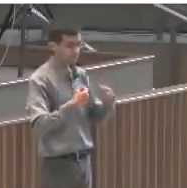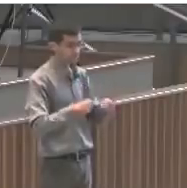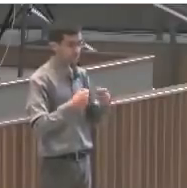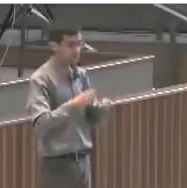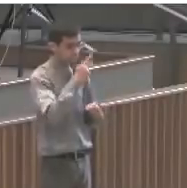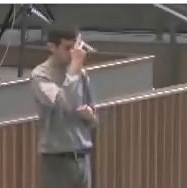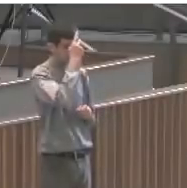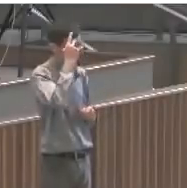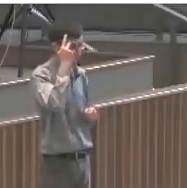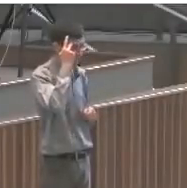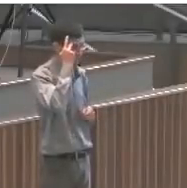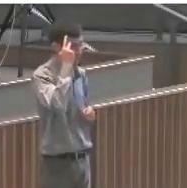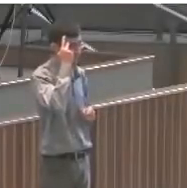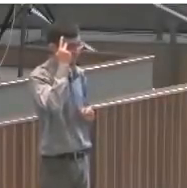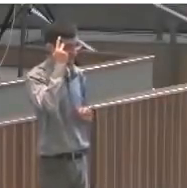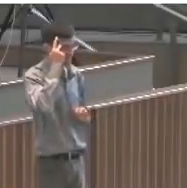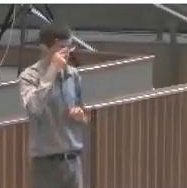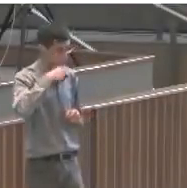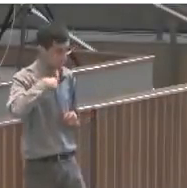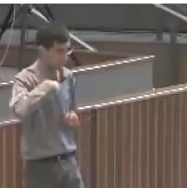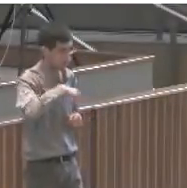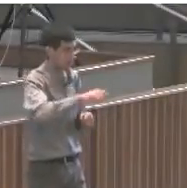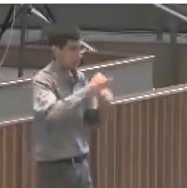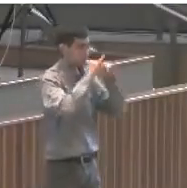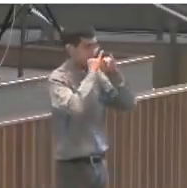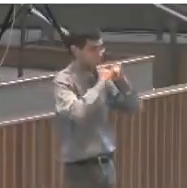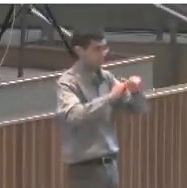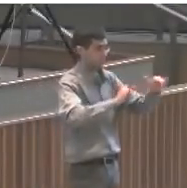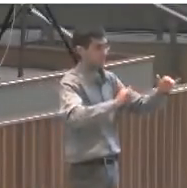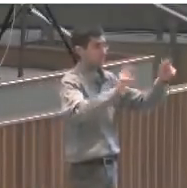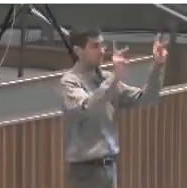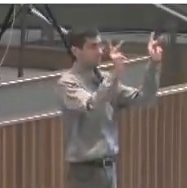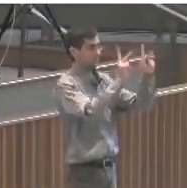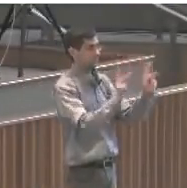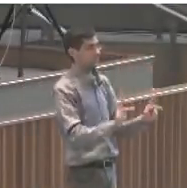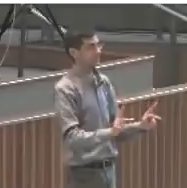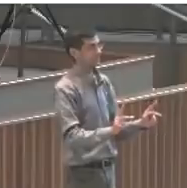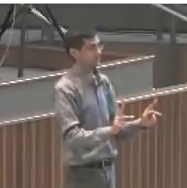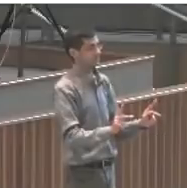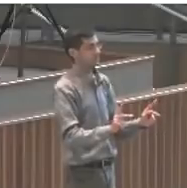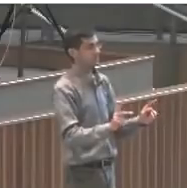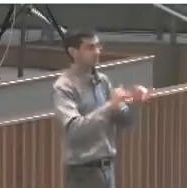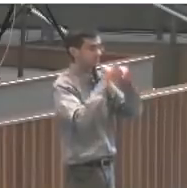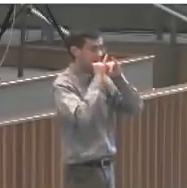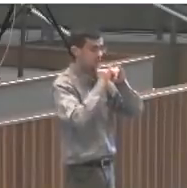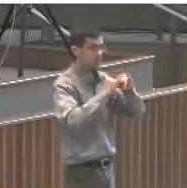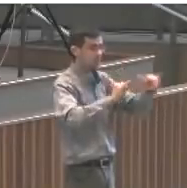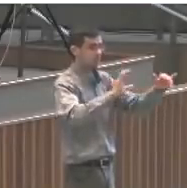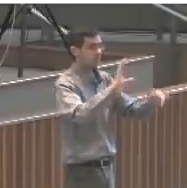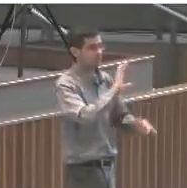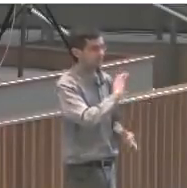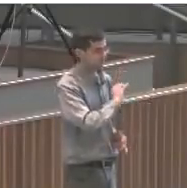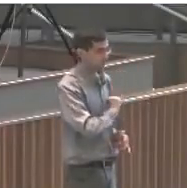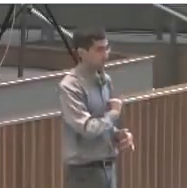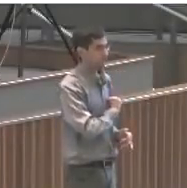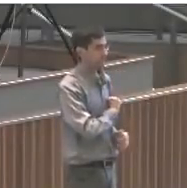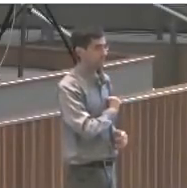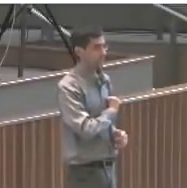alguém que leve a mensagem da paz a mensagem do amor